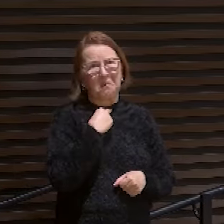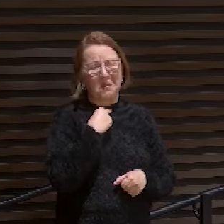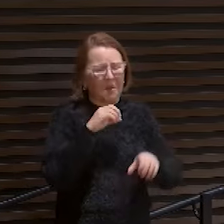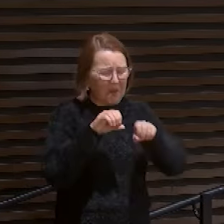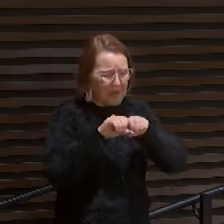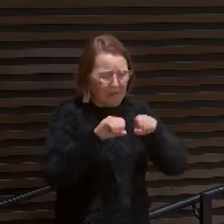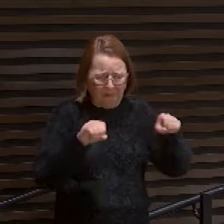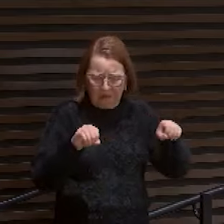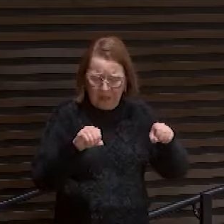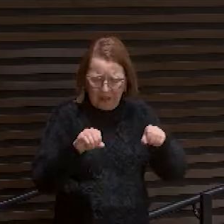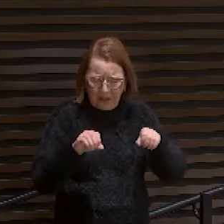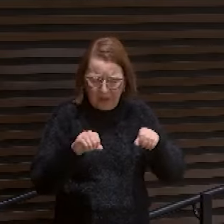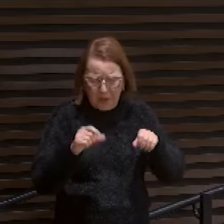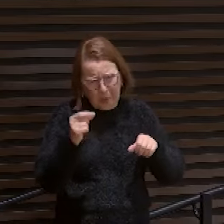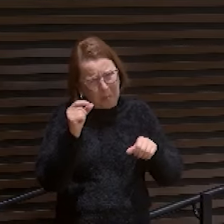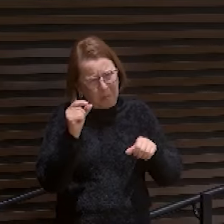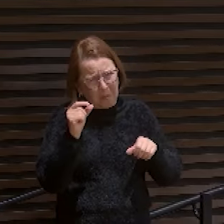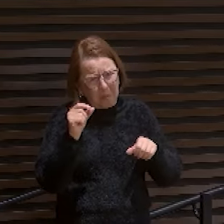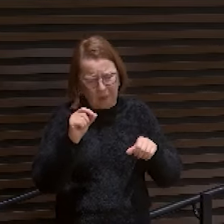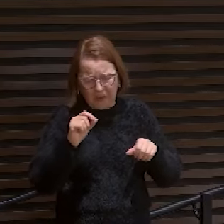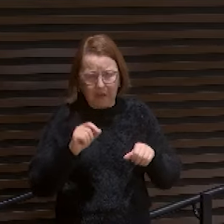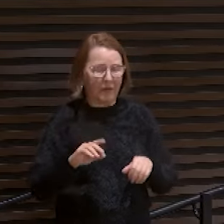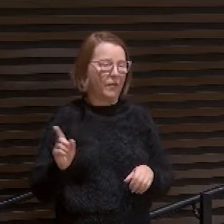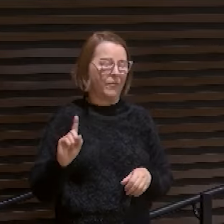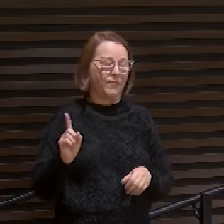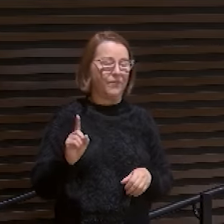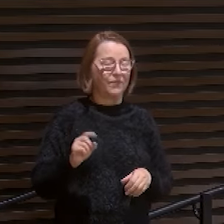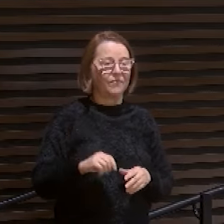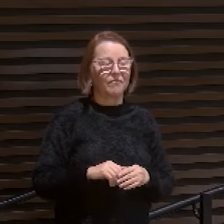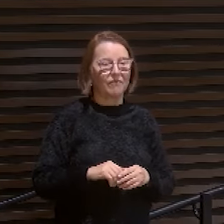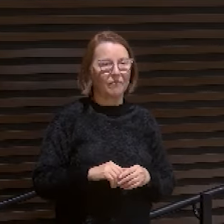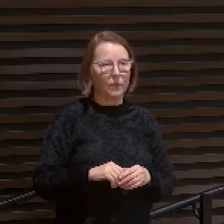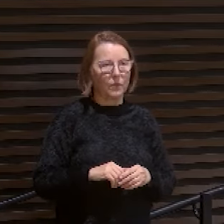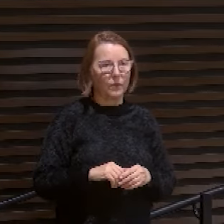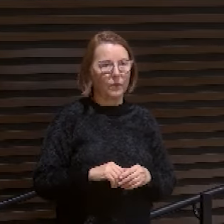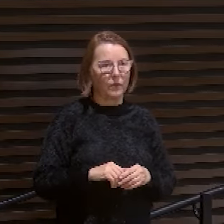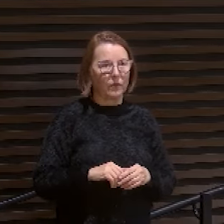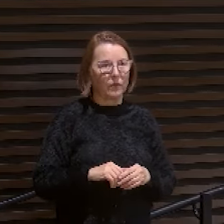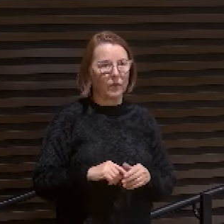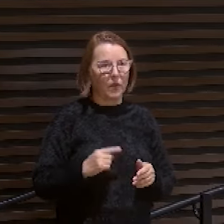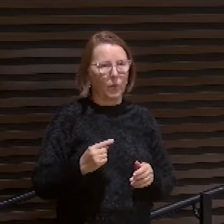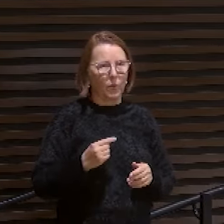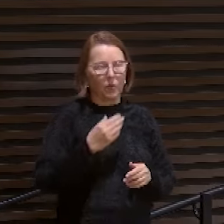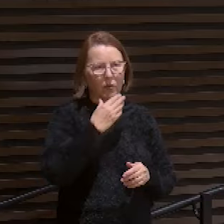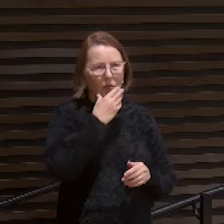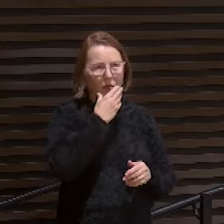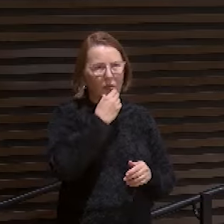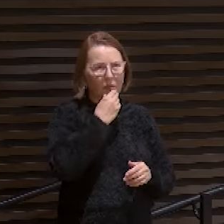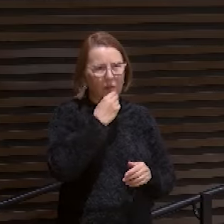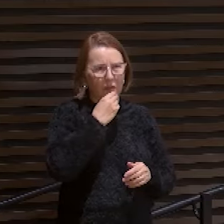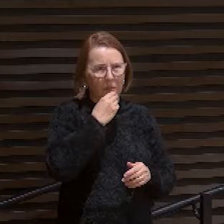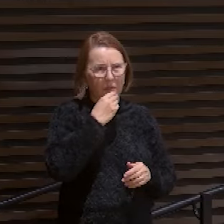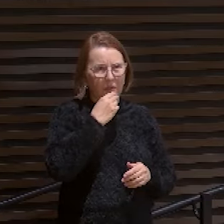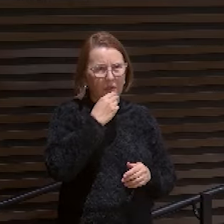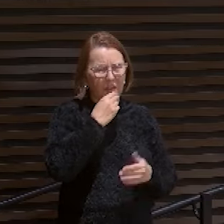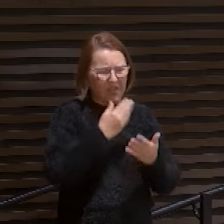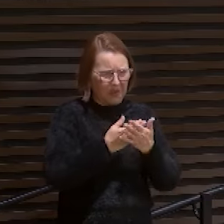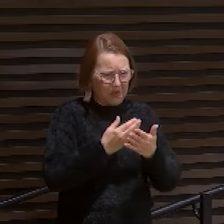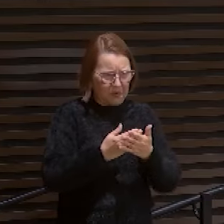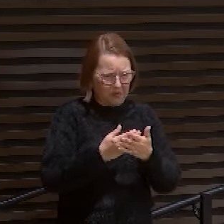pequena. O Dr. Christian Shane, fazendo uma análise daquilo ali, disse: um